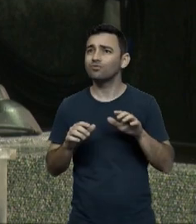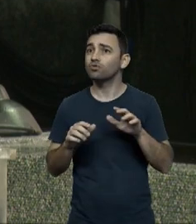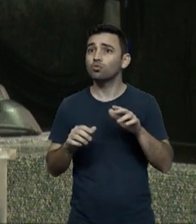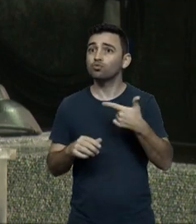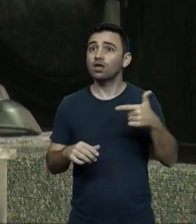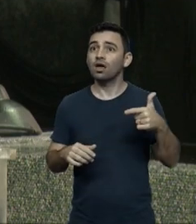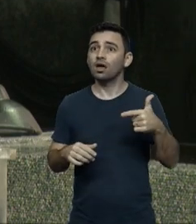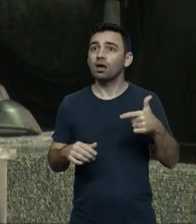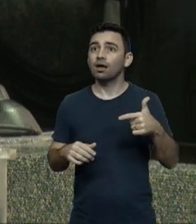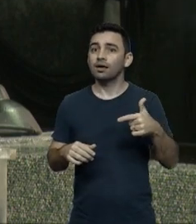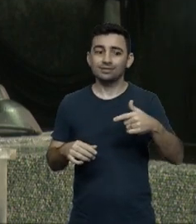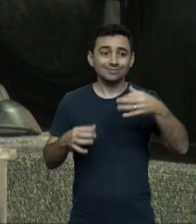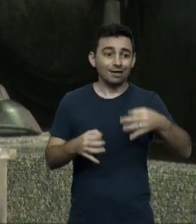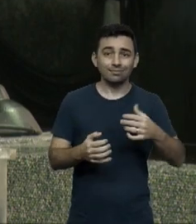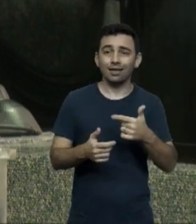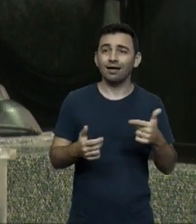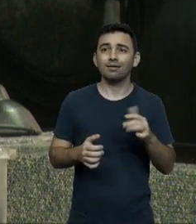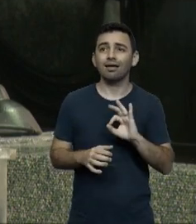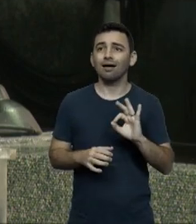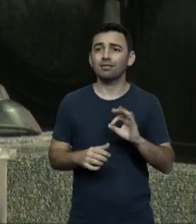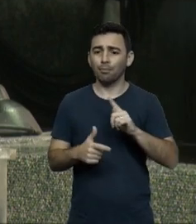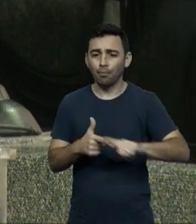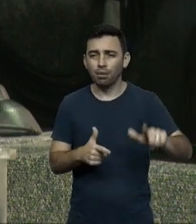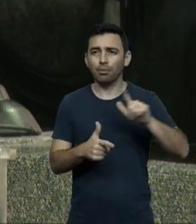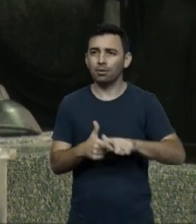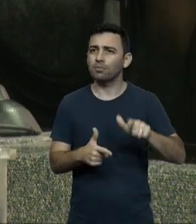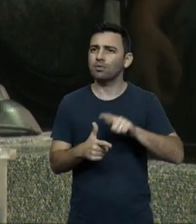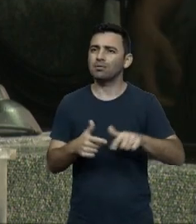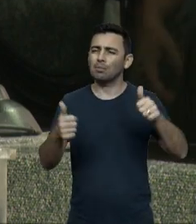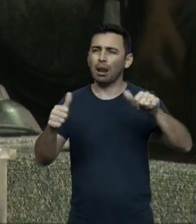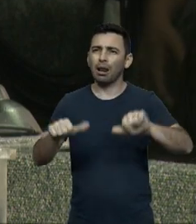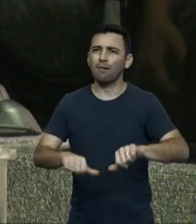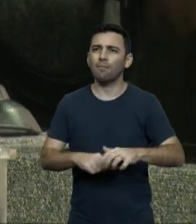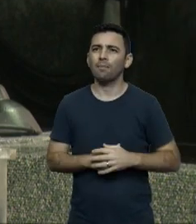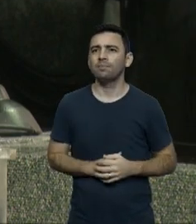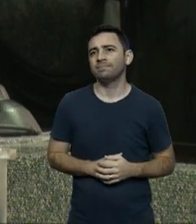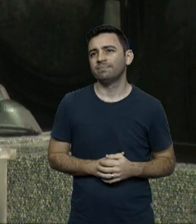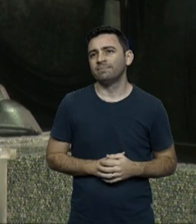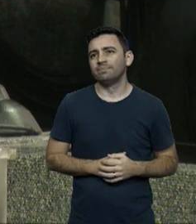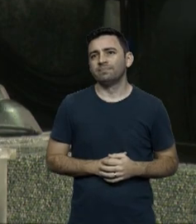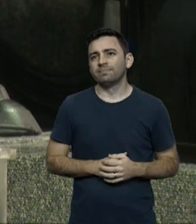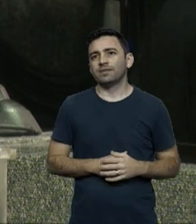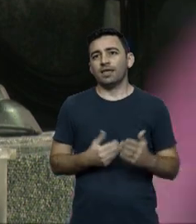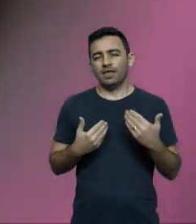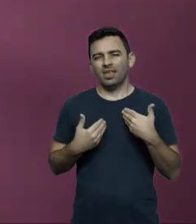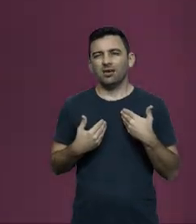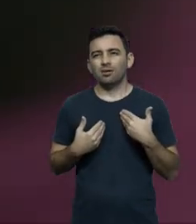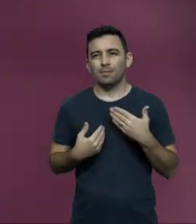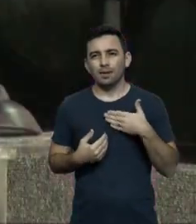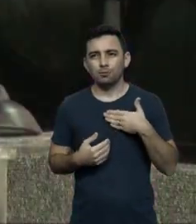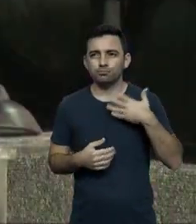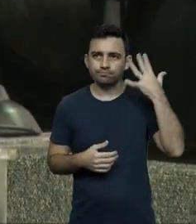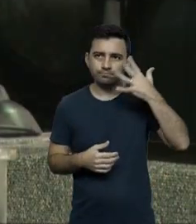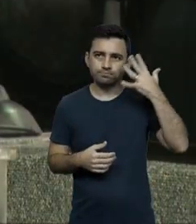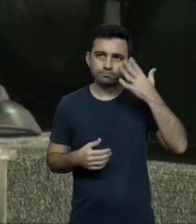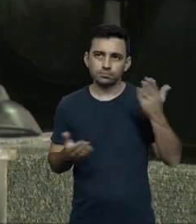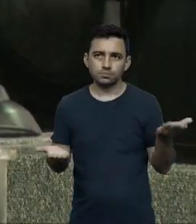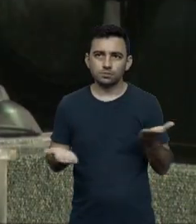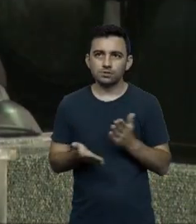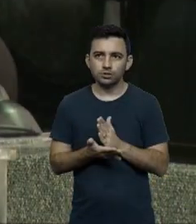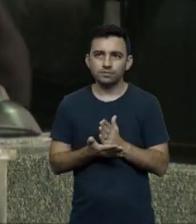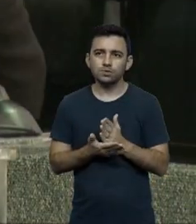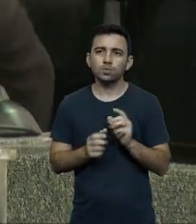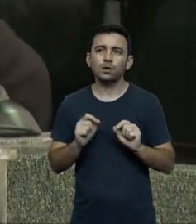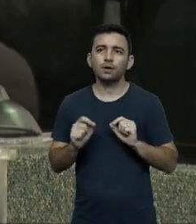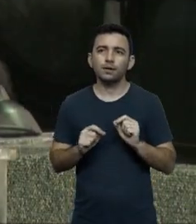opa isso deu certo sempre problemas e mais problemas Eu dividi aqui a minha fala como eu disse vou acabar